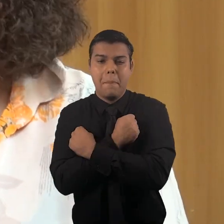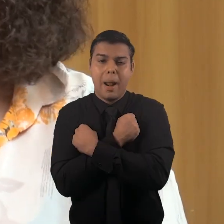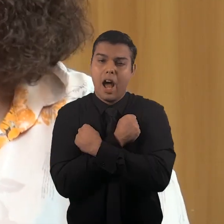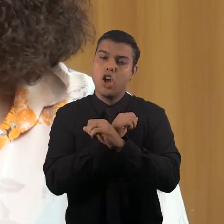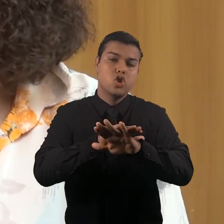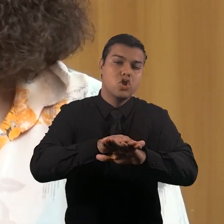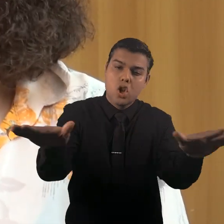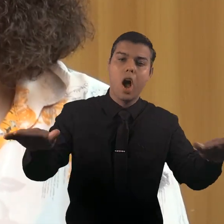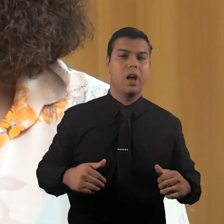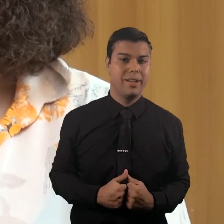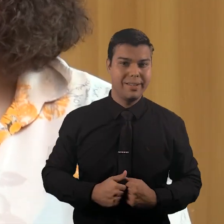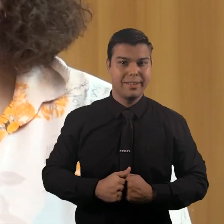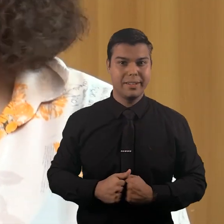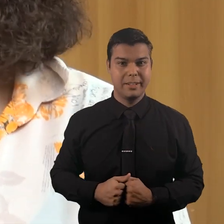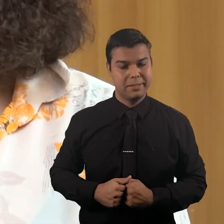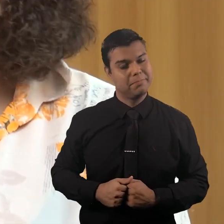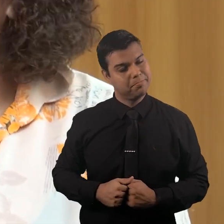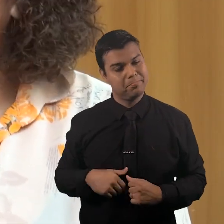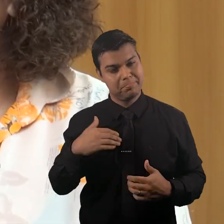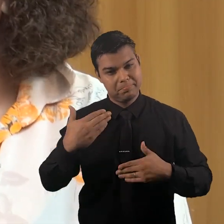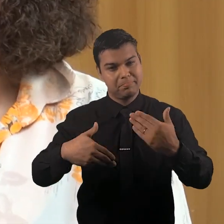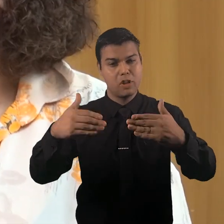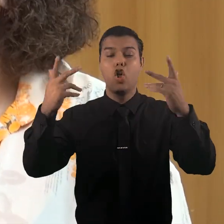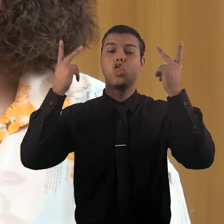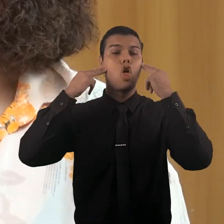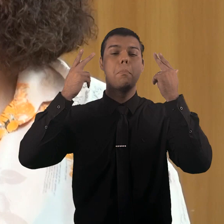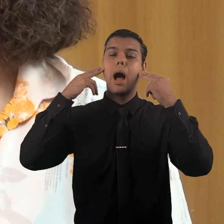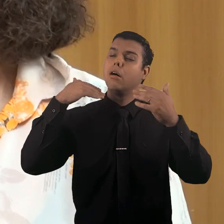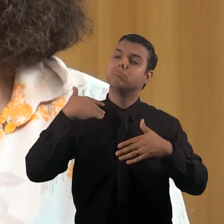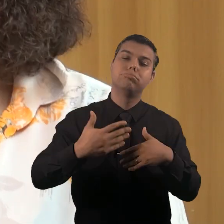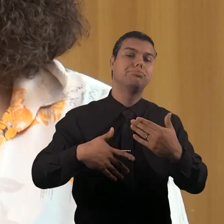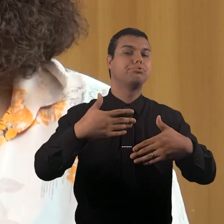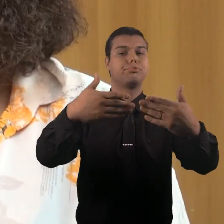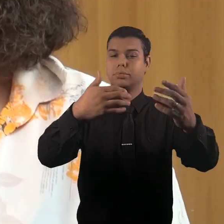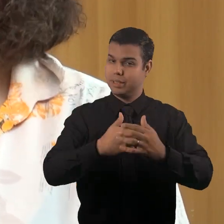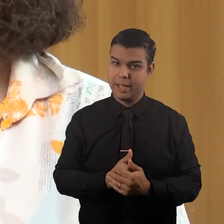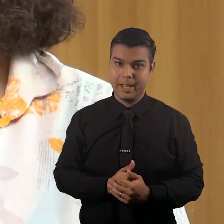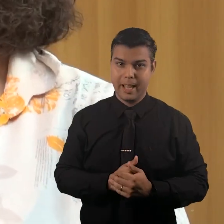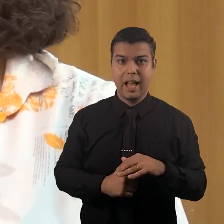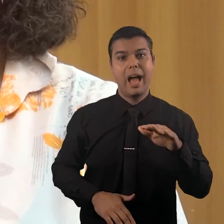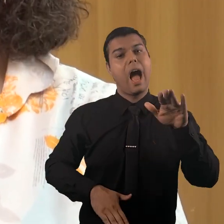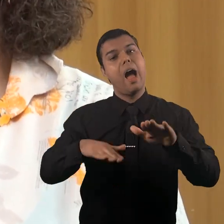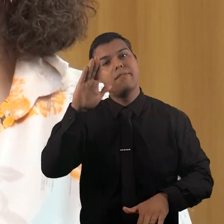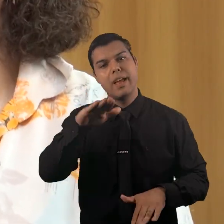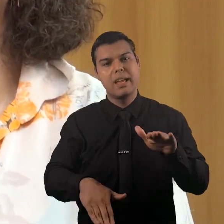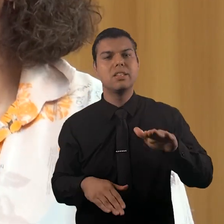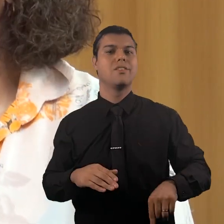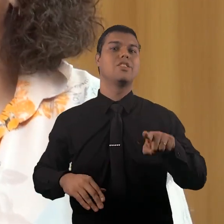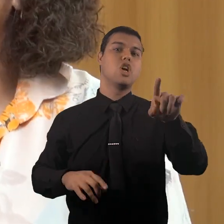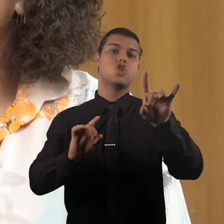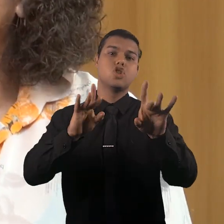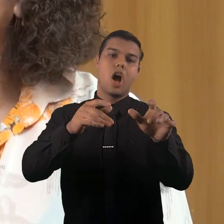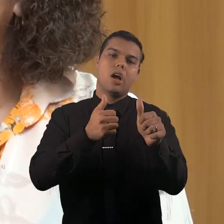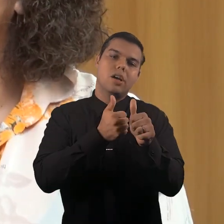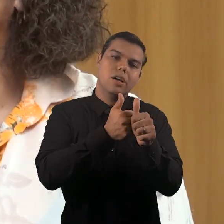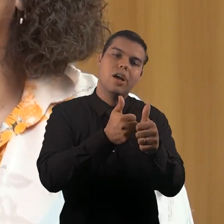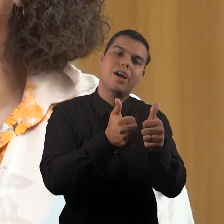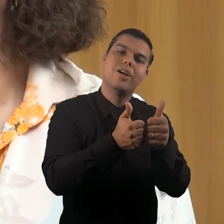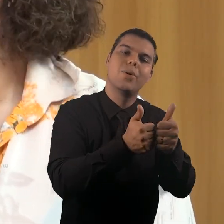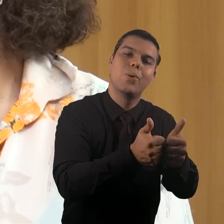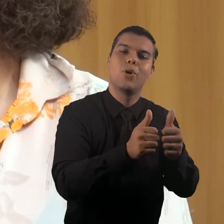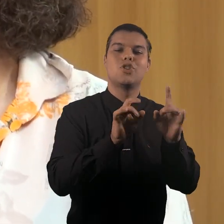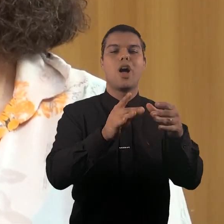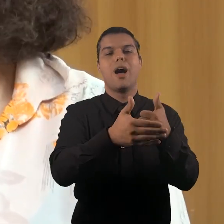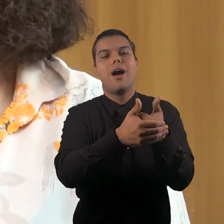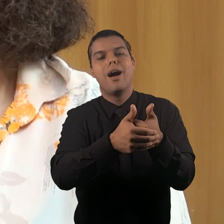apenas abraçar aquela pessoa. E o resto é natural, o resto flui. Às vezes é só você ter a companhia de alguém.